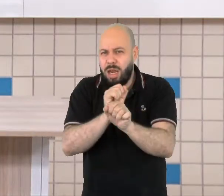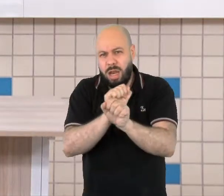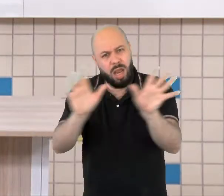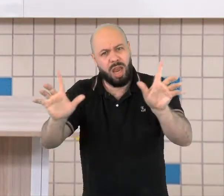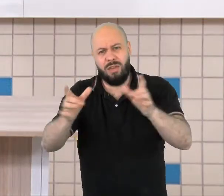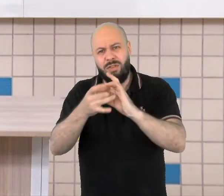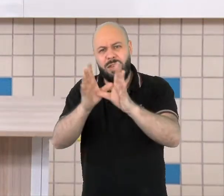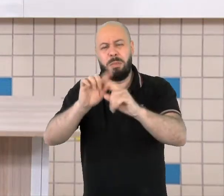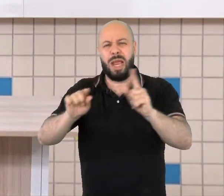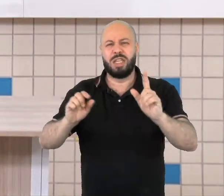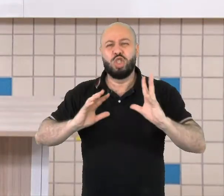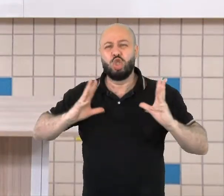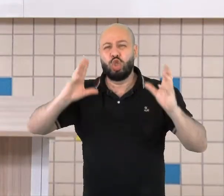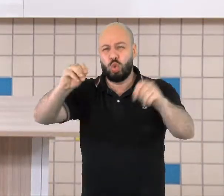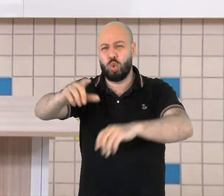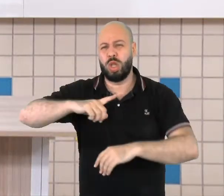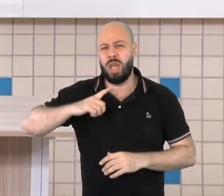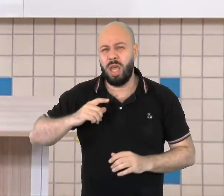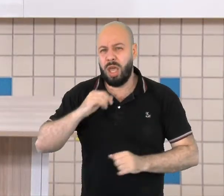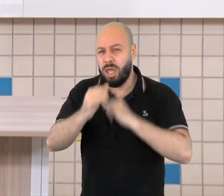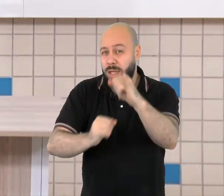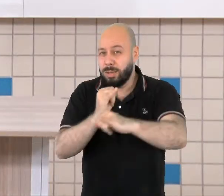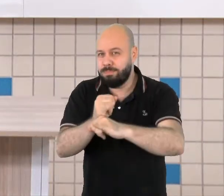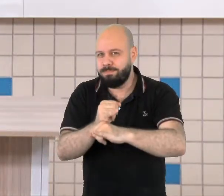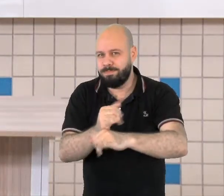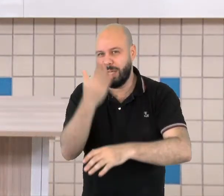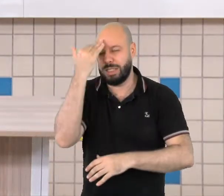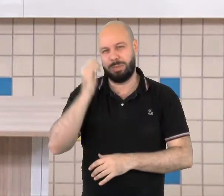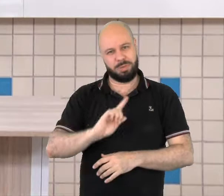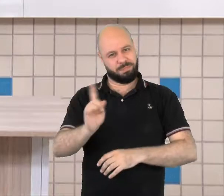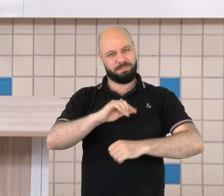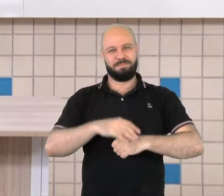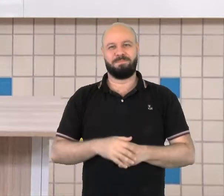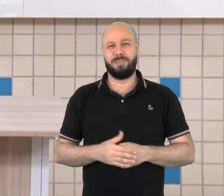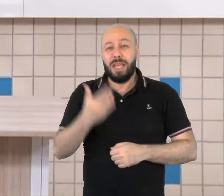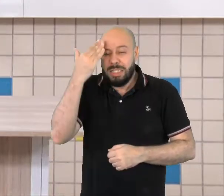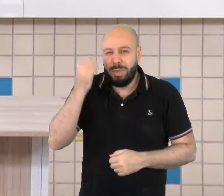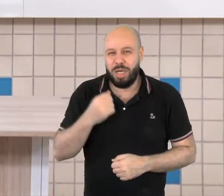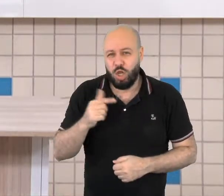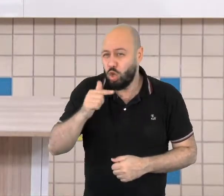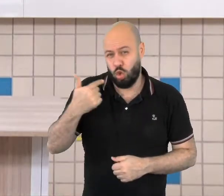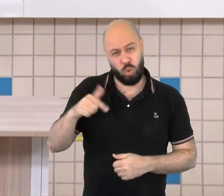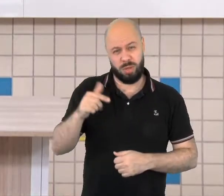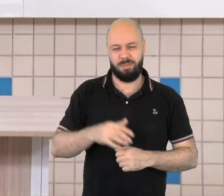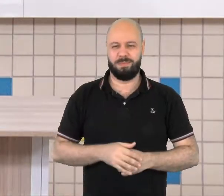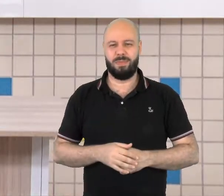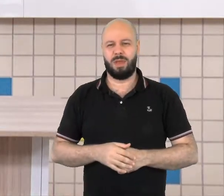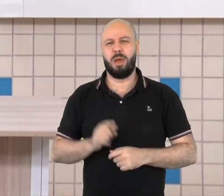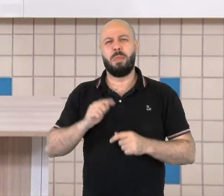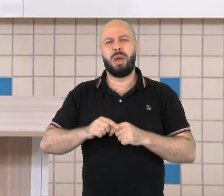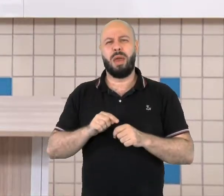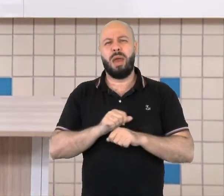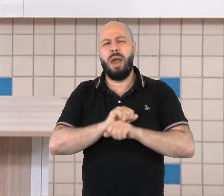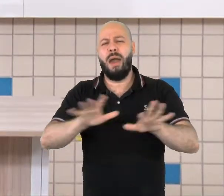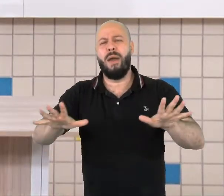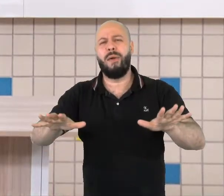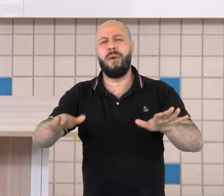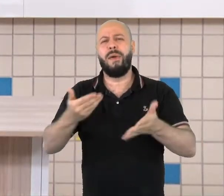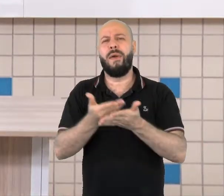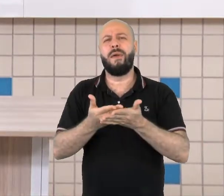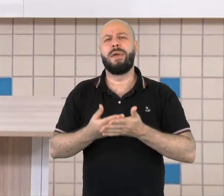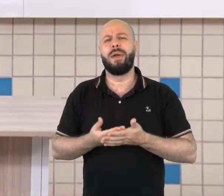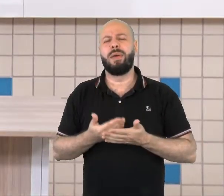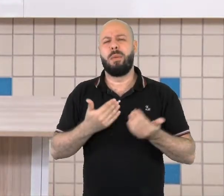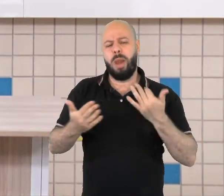Né? Sabemos que não. Por que eu passo essa aula que eu estou dando para vocês, que a gente está